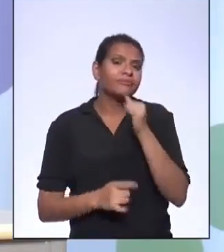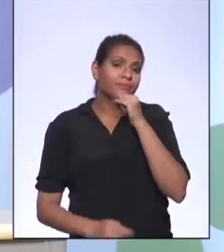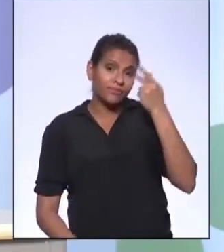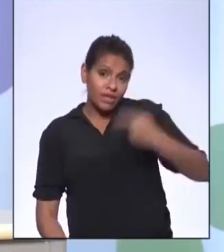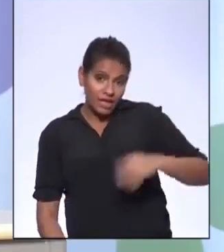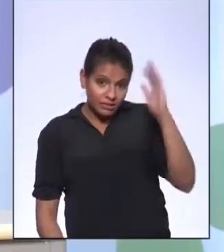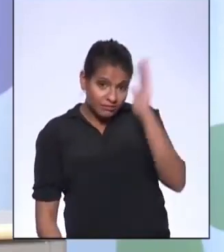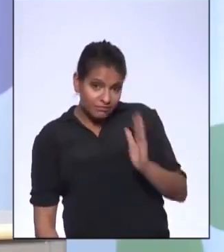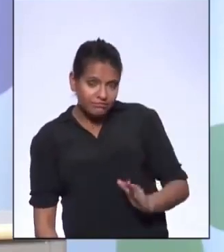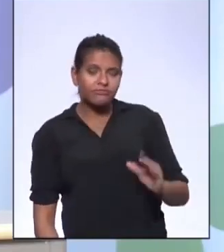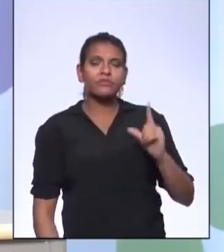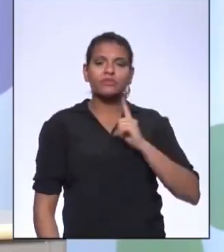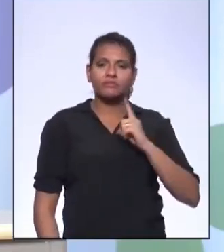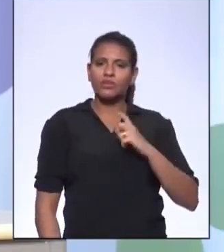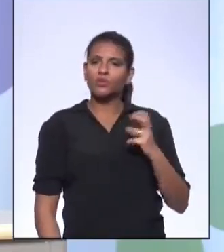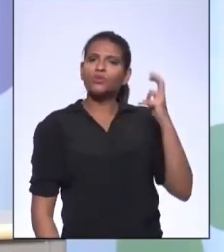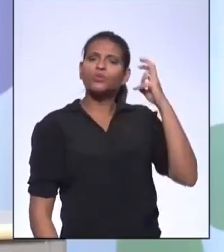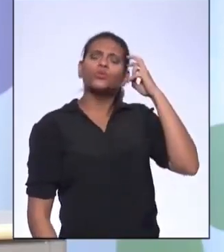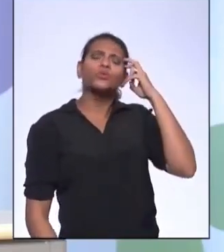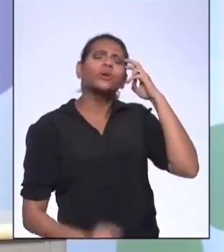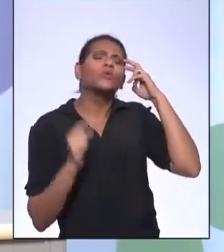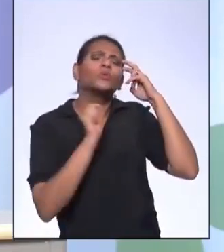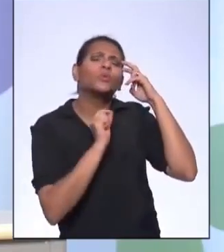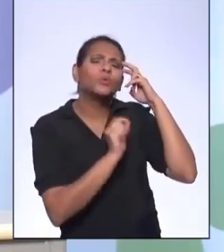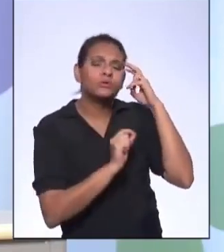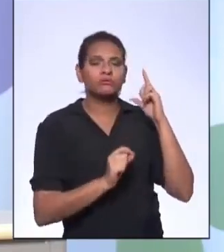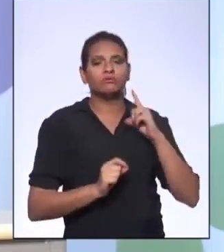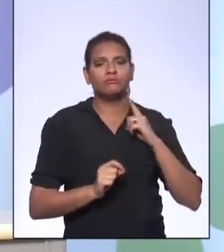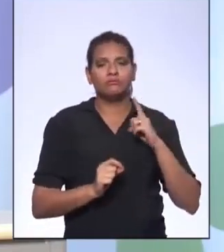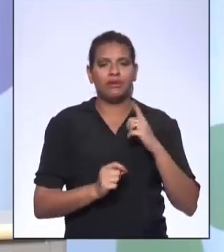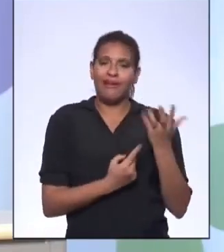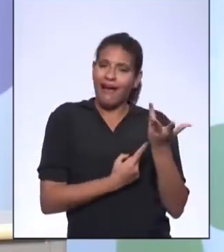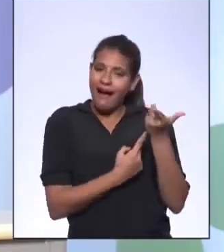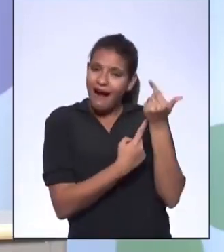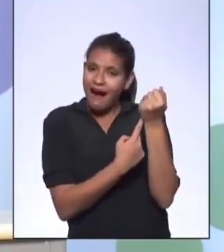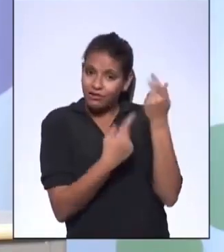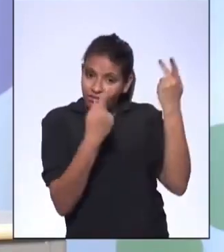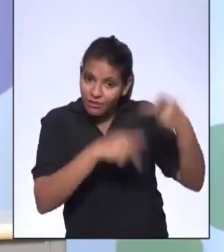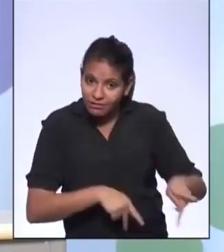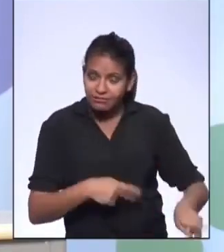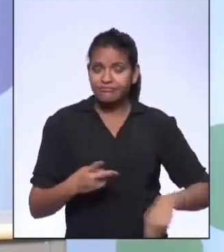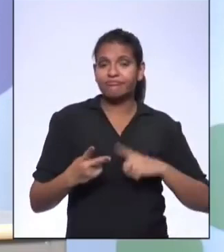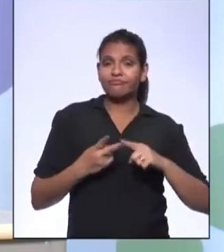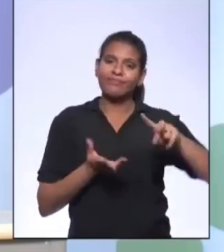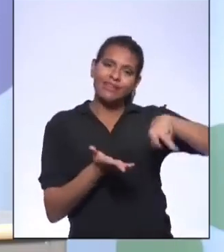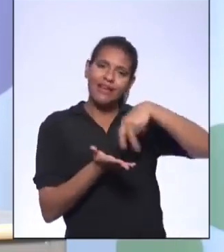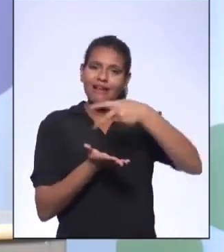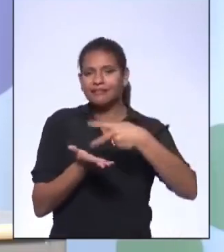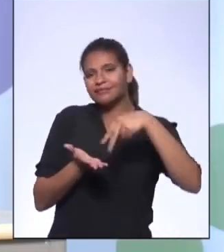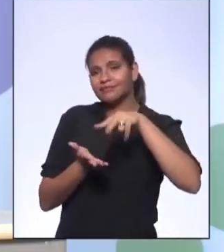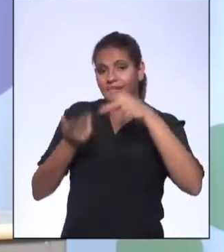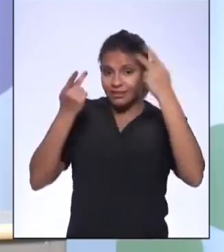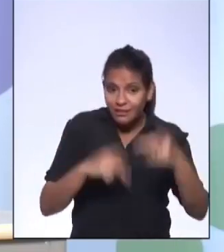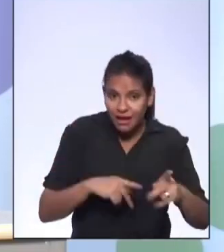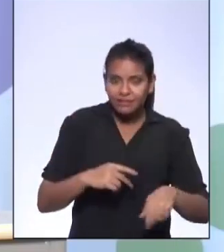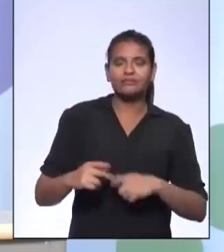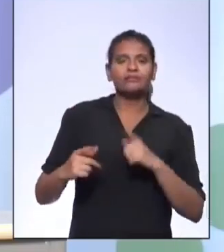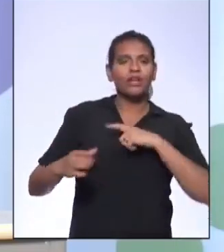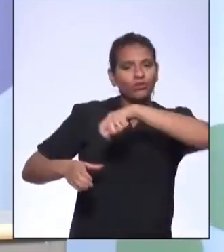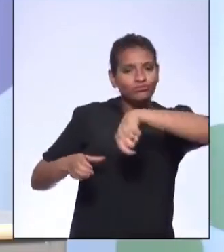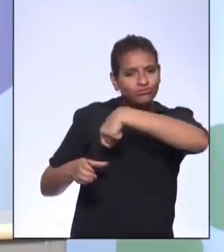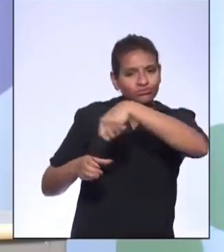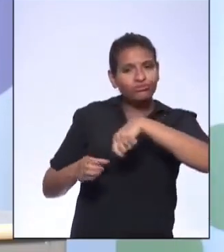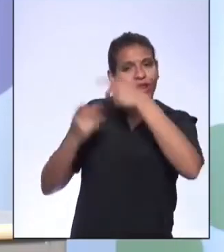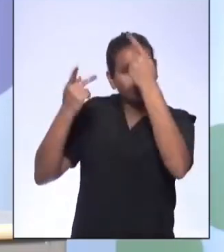nós temos uma gastronomia, temos uma arquitetura específica, a nossa realidade em cada cidade. E